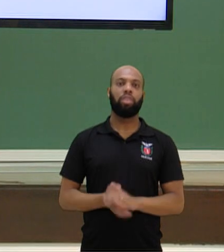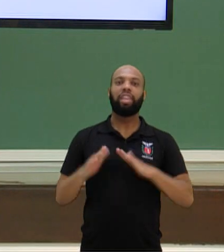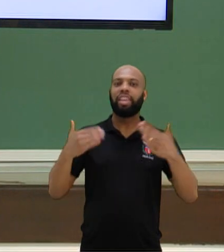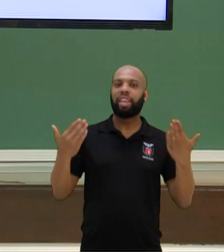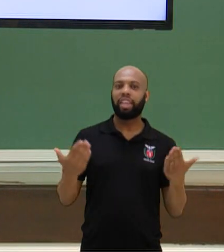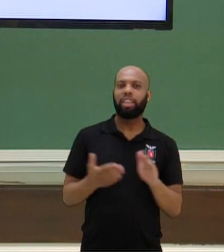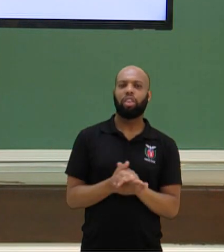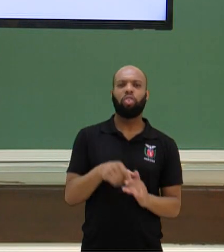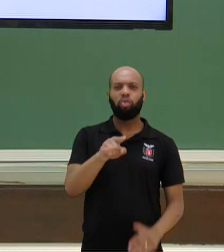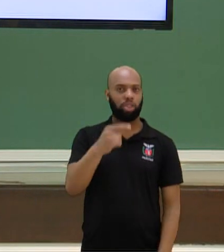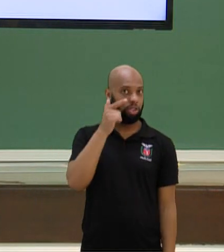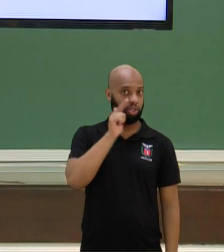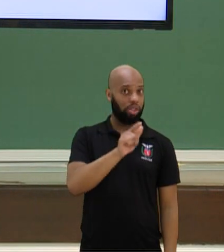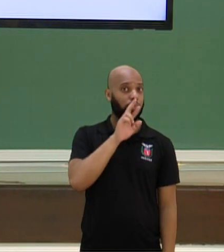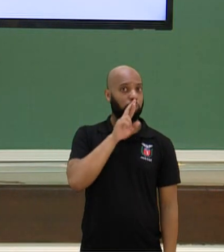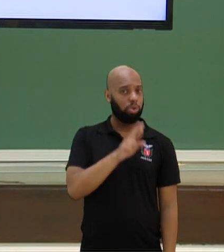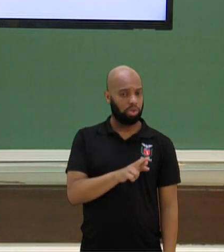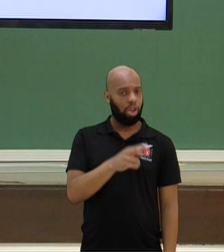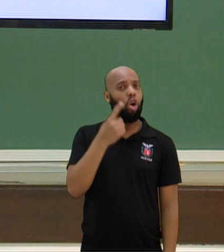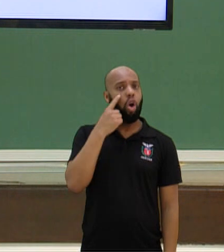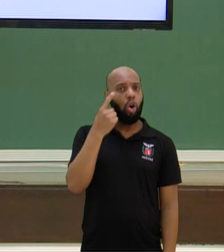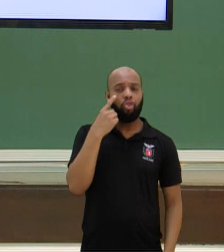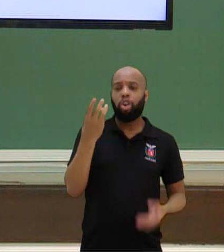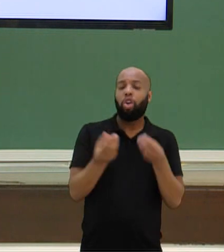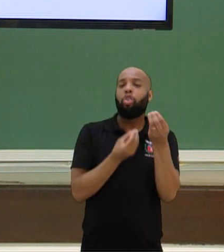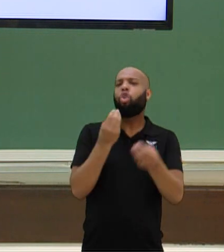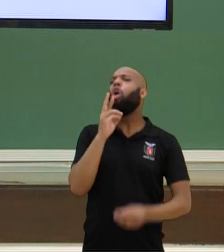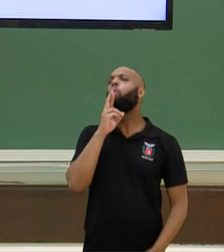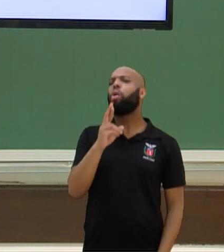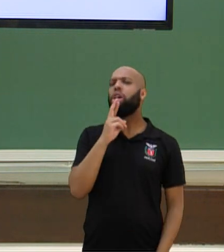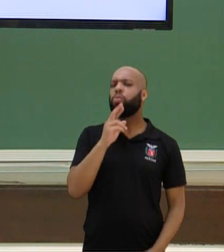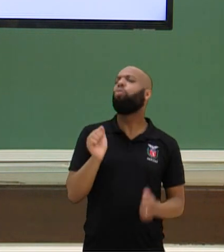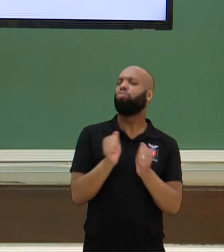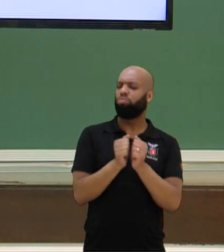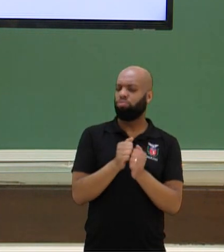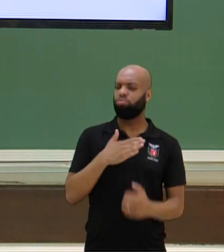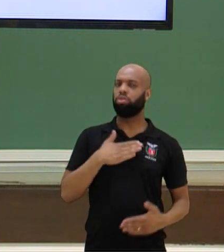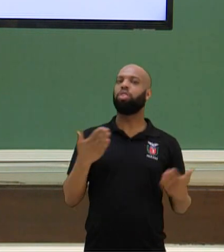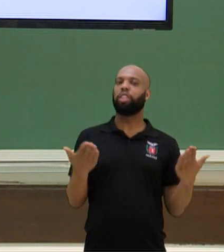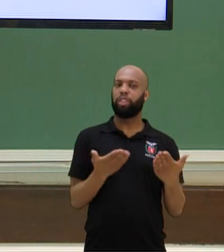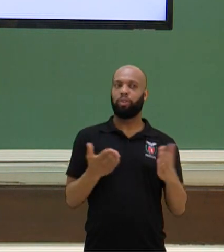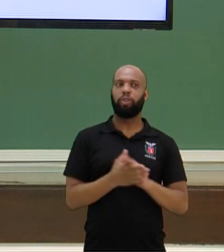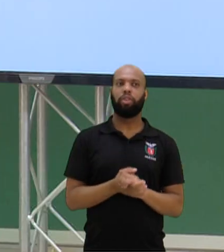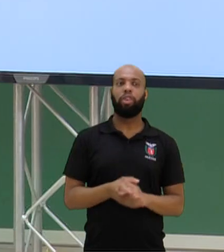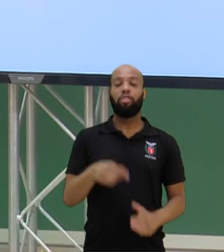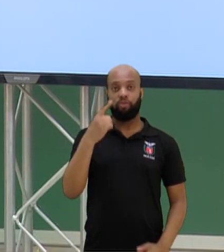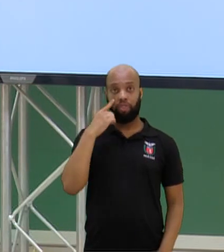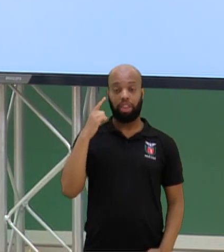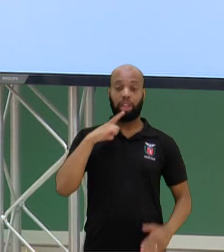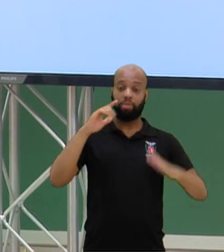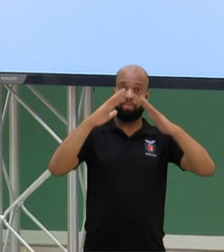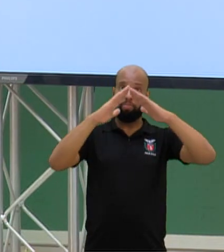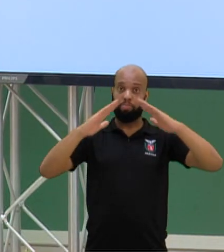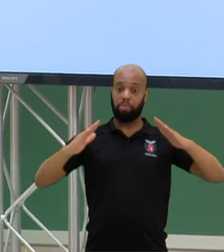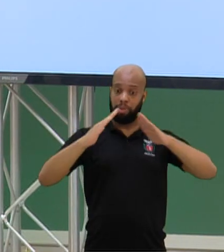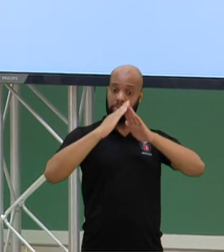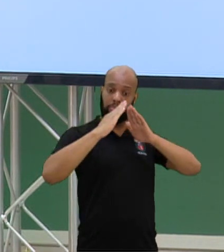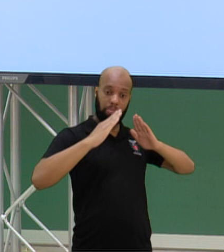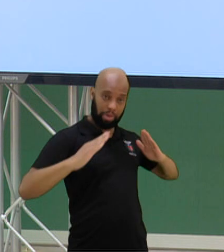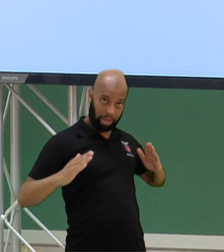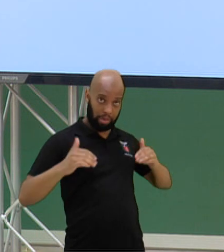E aí, pessoal, conseguiram? Vamos acompanhar a resolução aqui com a professora? Então, olhem lá. Eu tenho uma pirâmide,